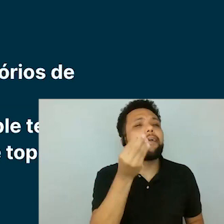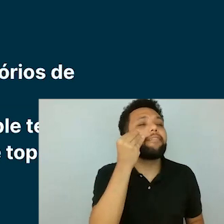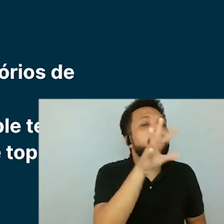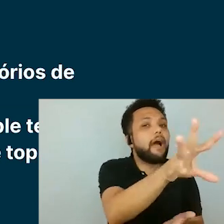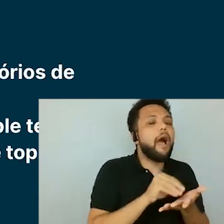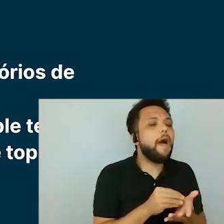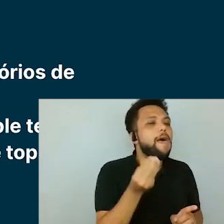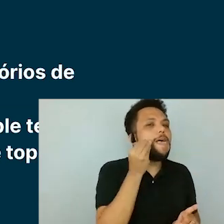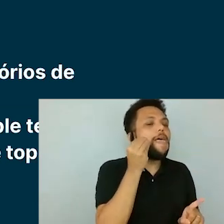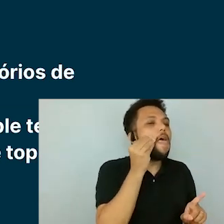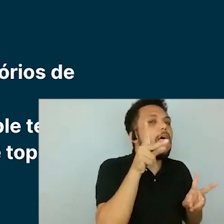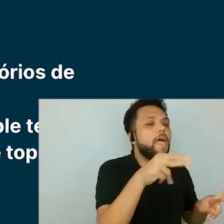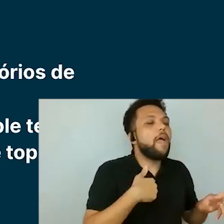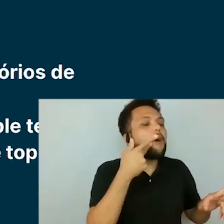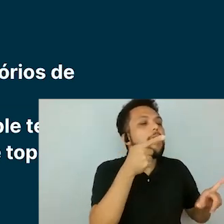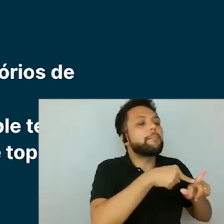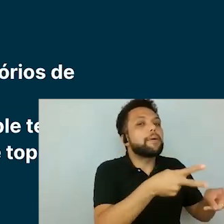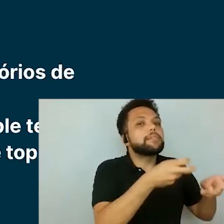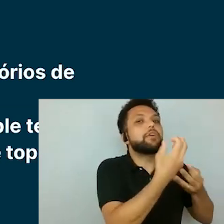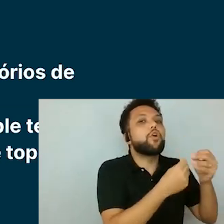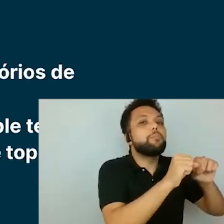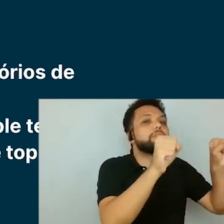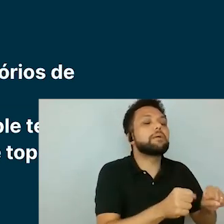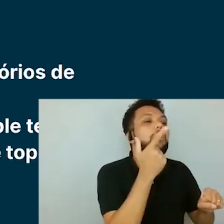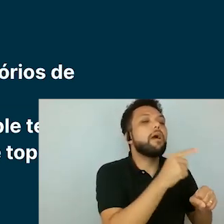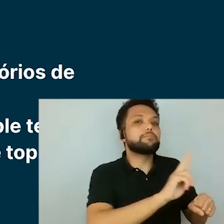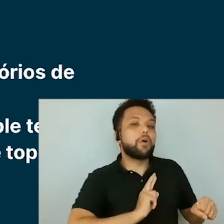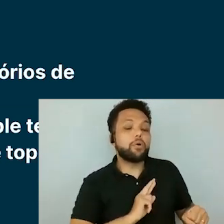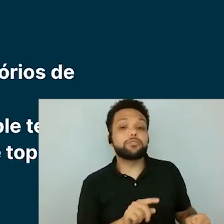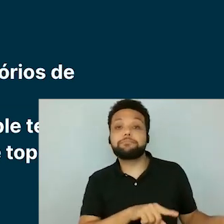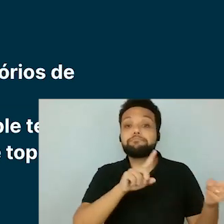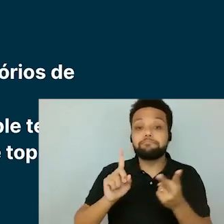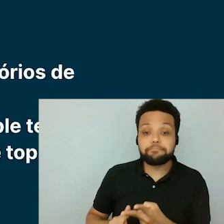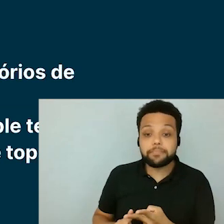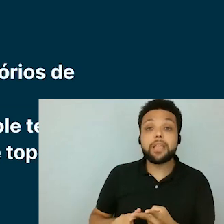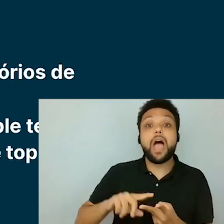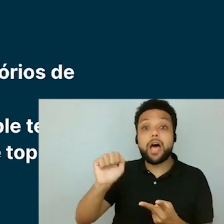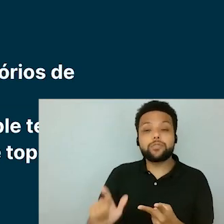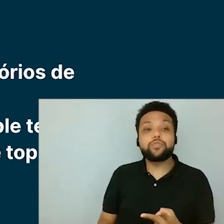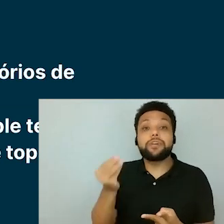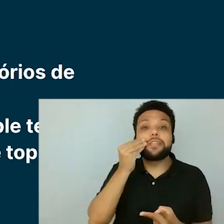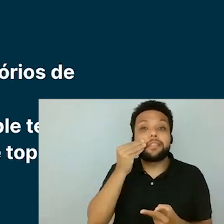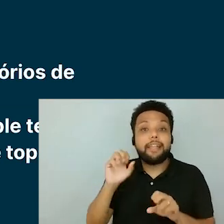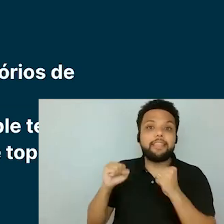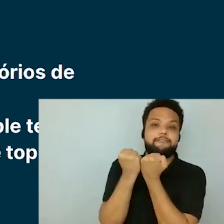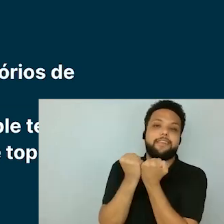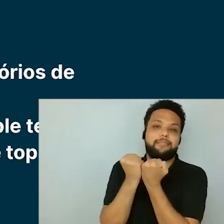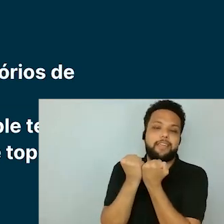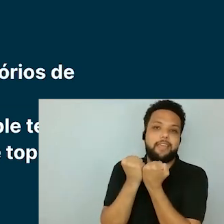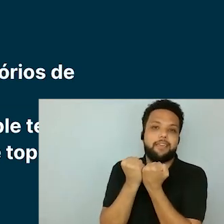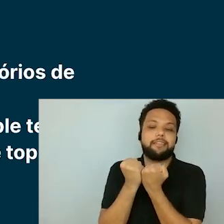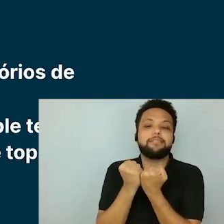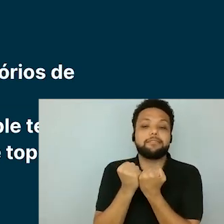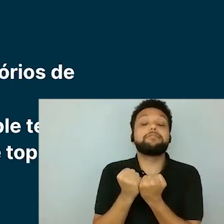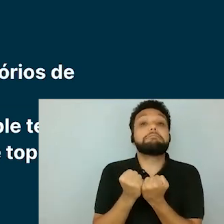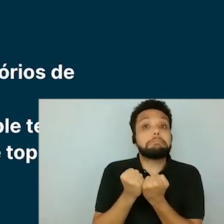vão defender a aplicação do Red Team. E isso fica melhor ainda quando a gente tem o Purple Team não como